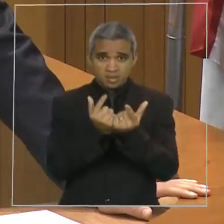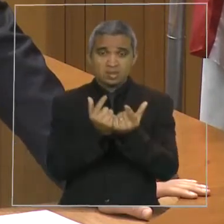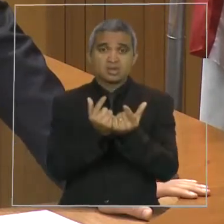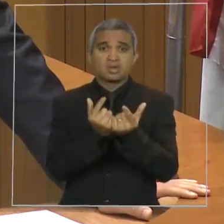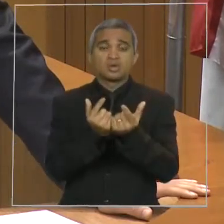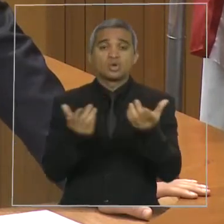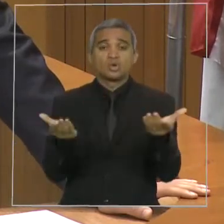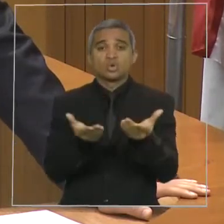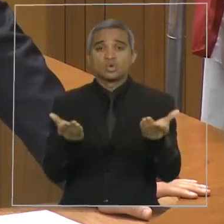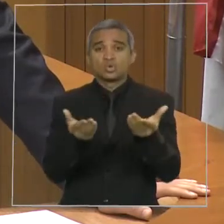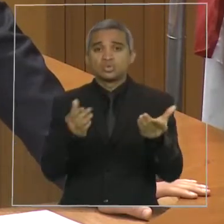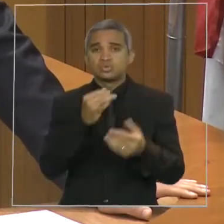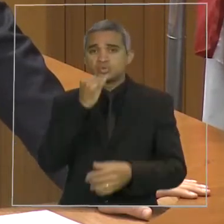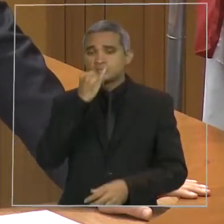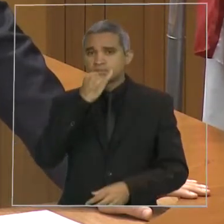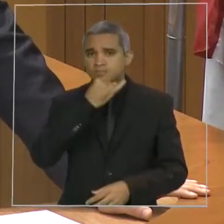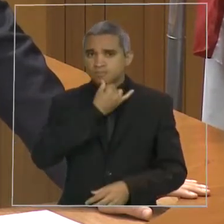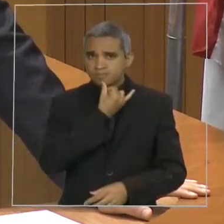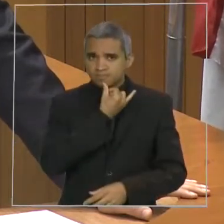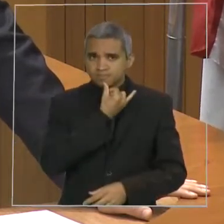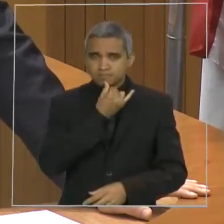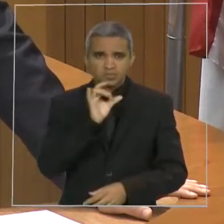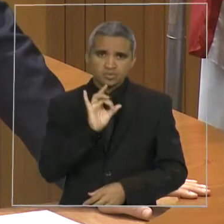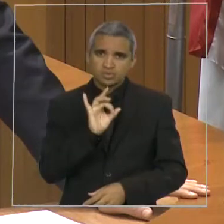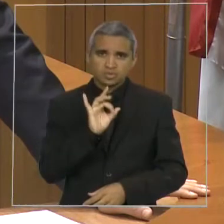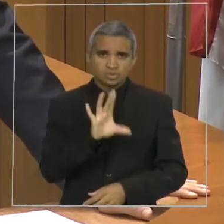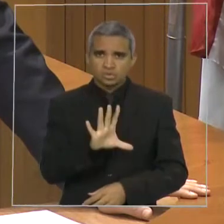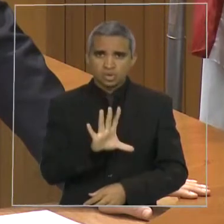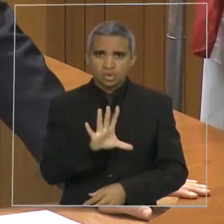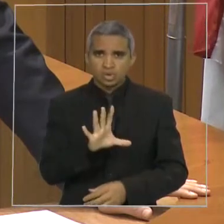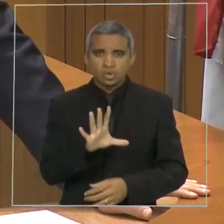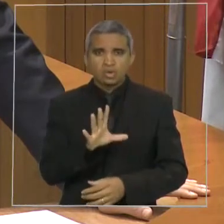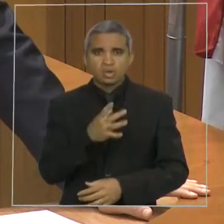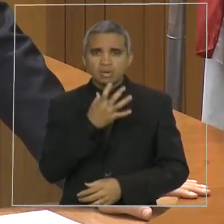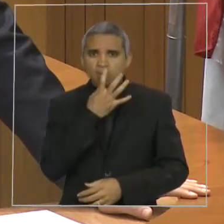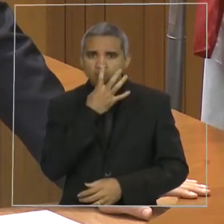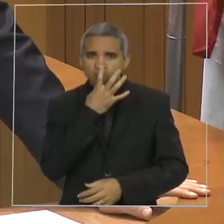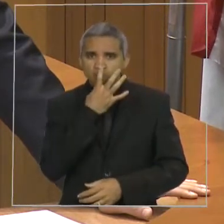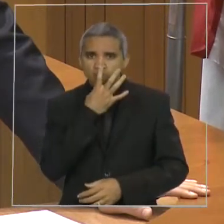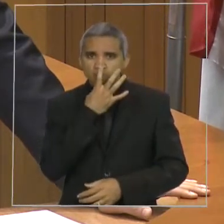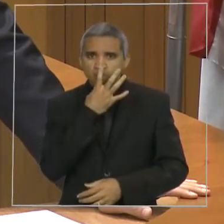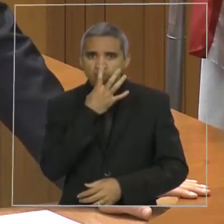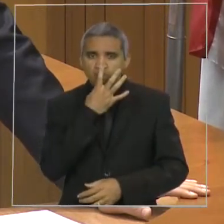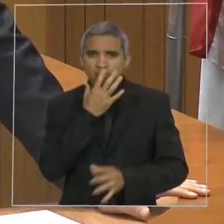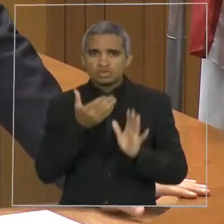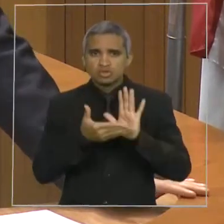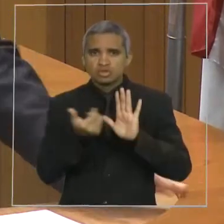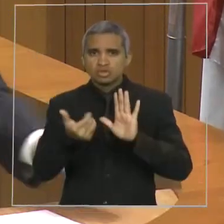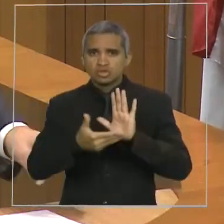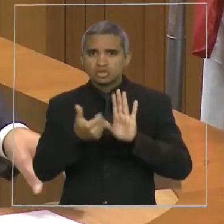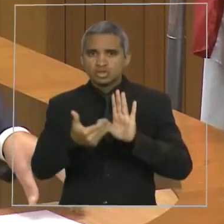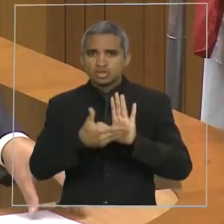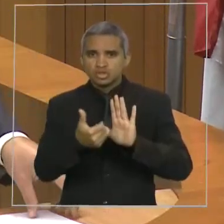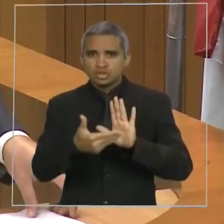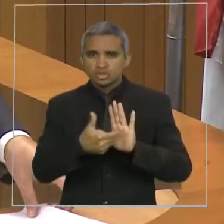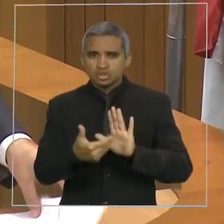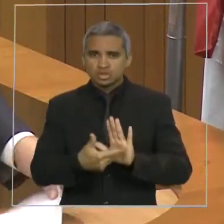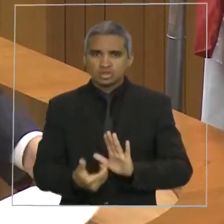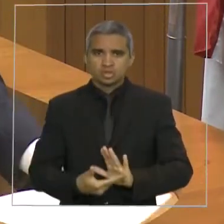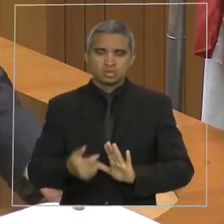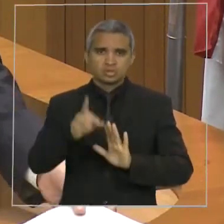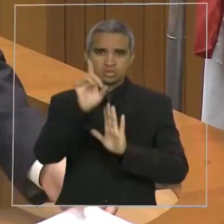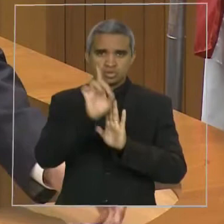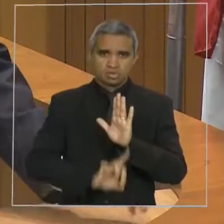hoje, tristemente, tão somente para não ver os seus direitos sendo retirados pelo governo do Estado.